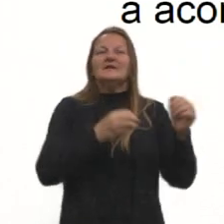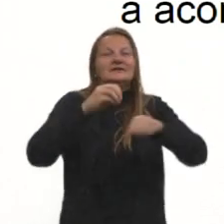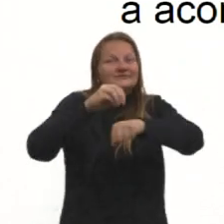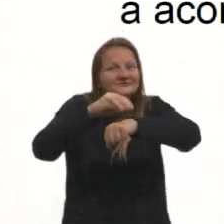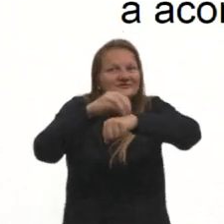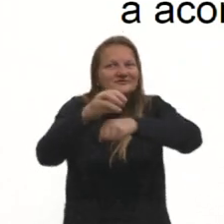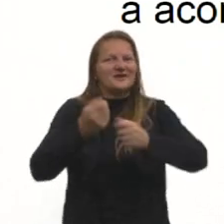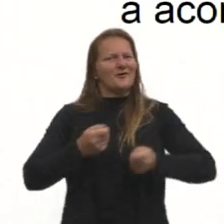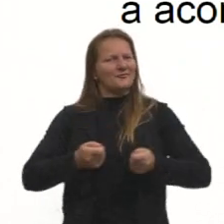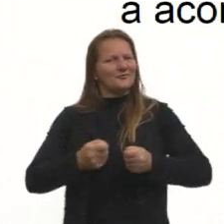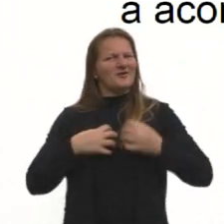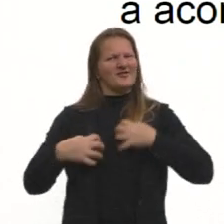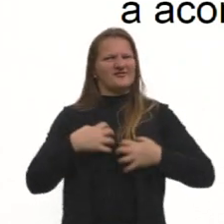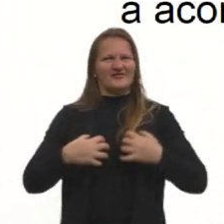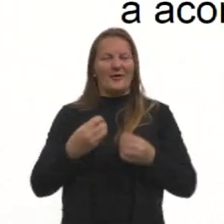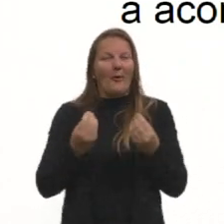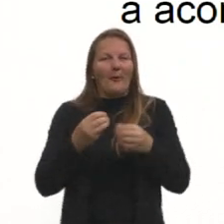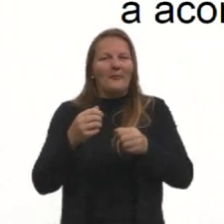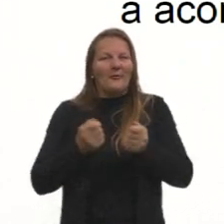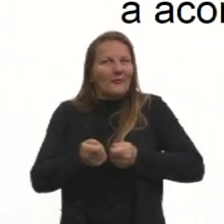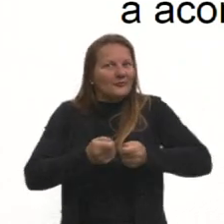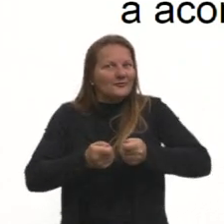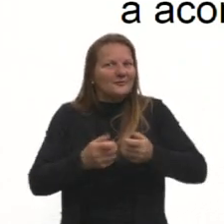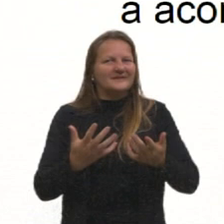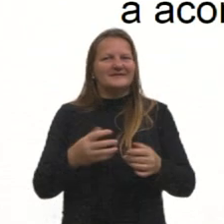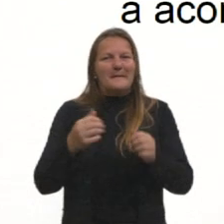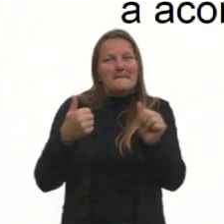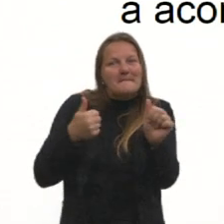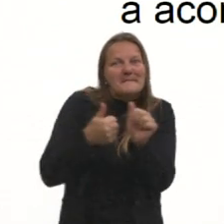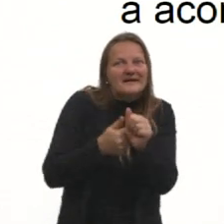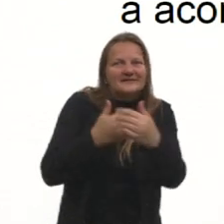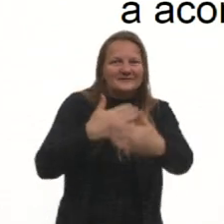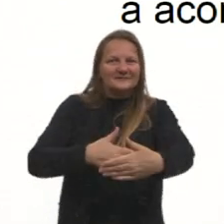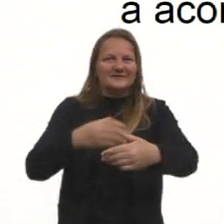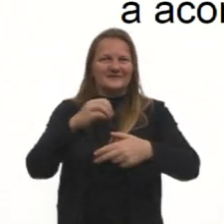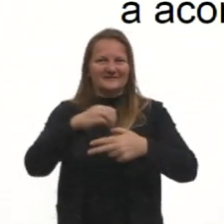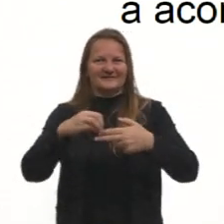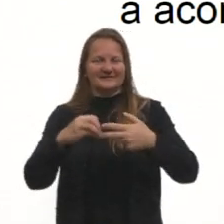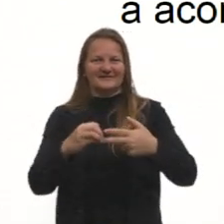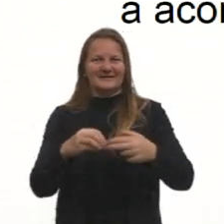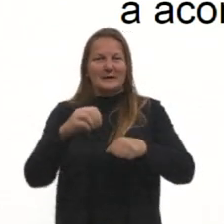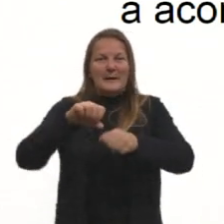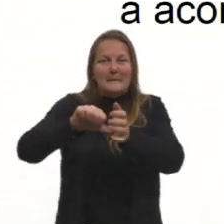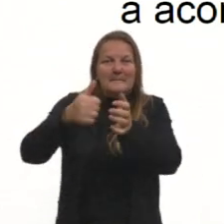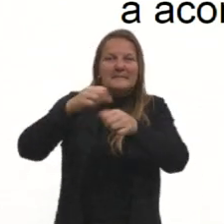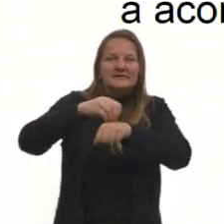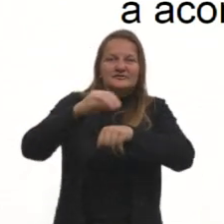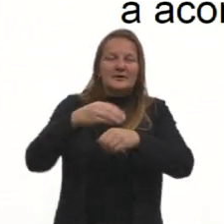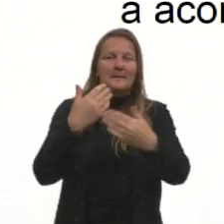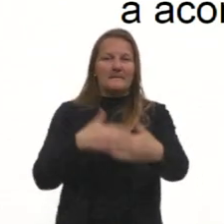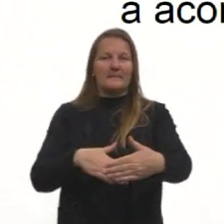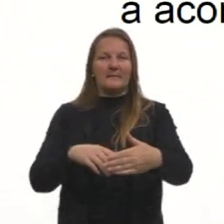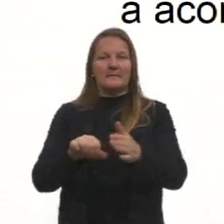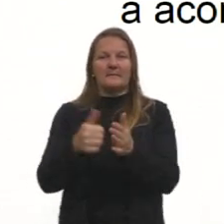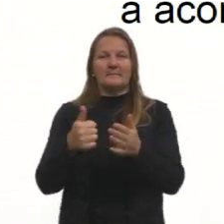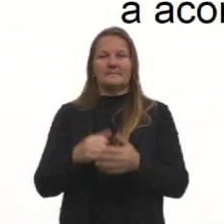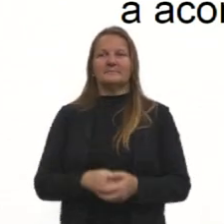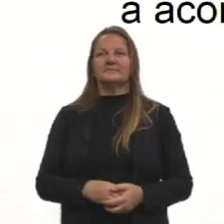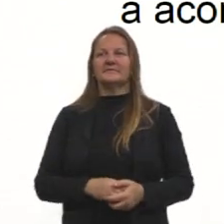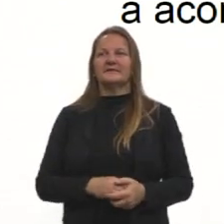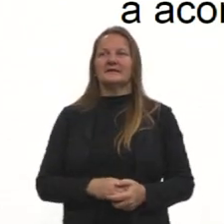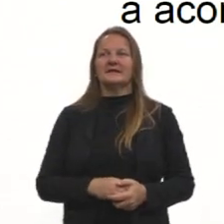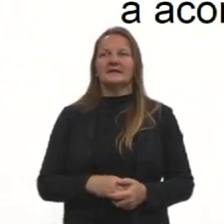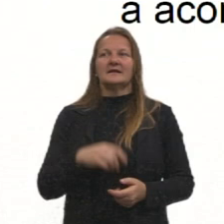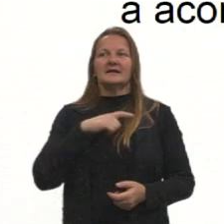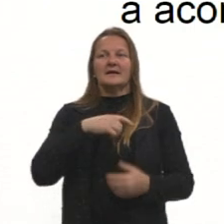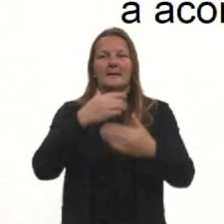controlar a ansiedade aí as vésperas do Enem aqui gente a primeira prova já passou mas ainda vem